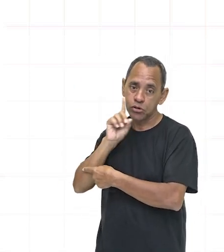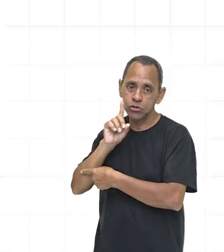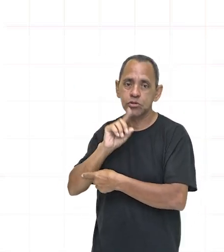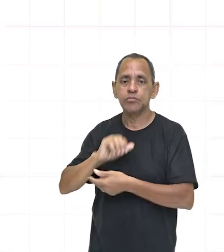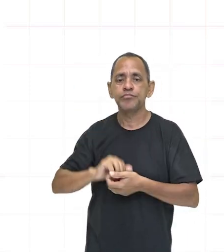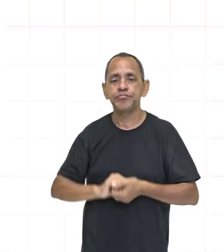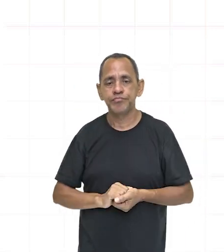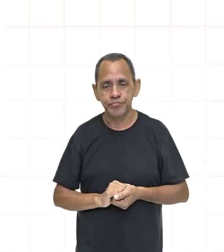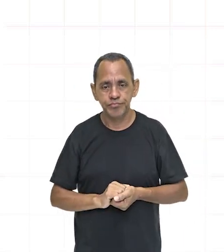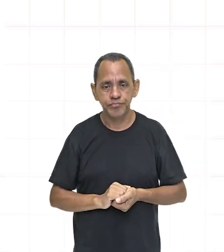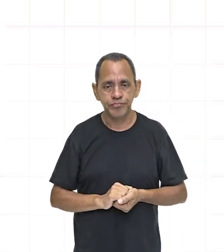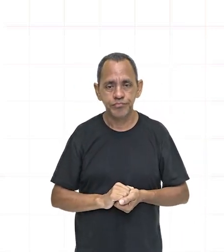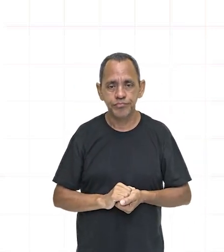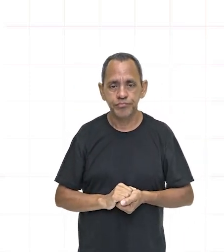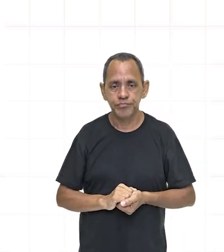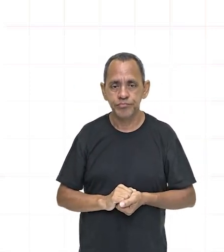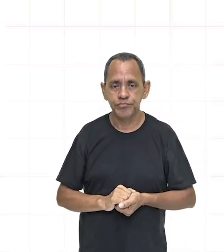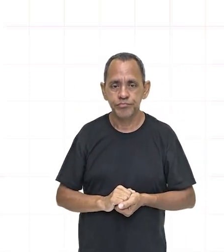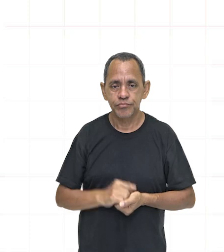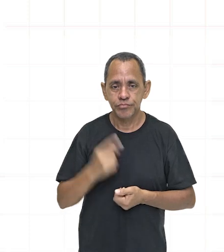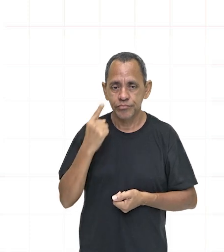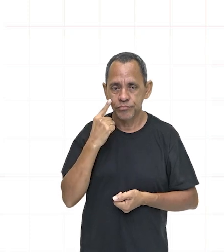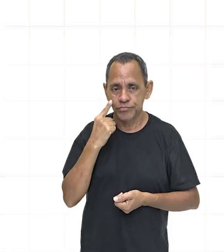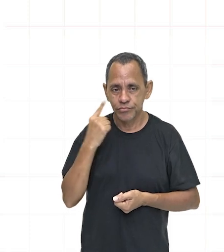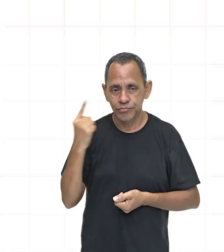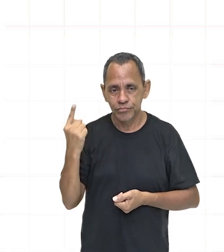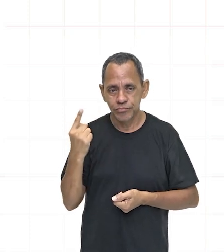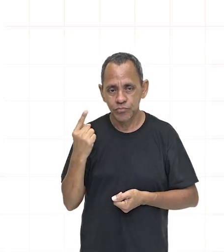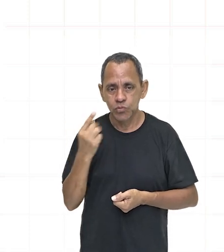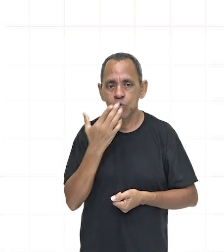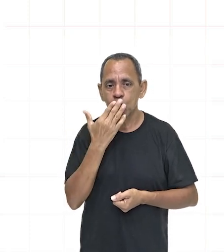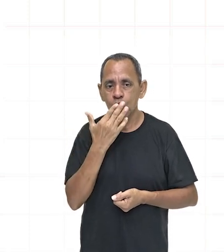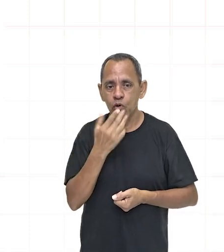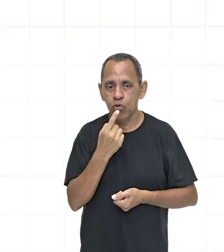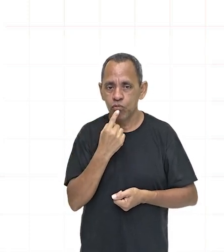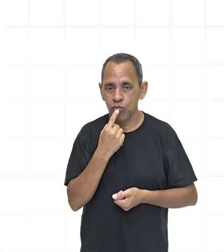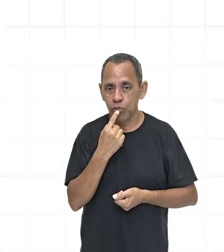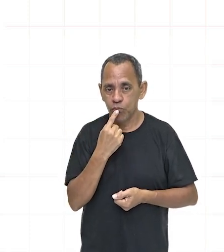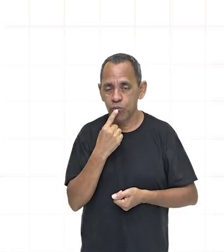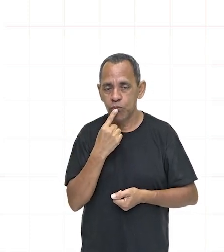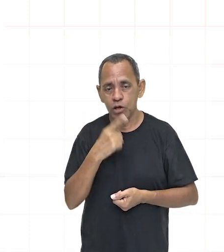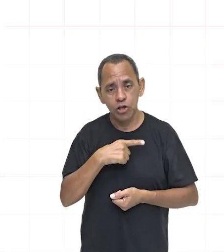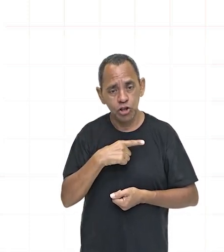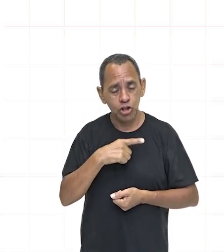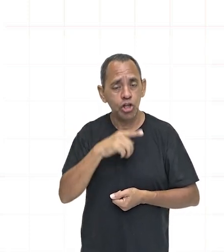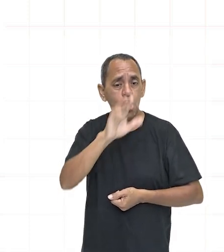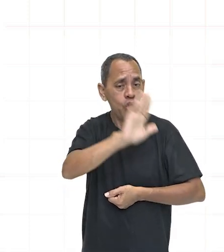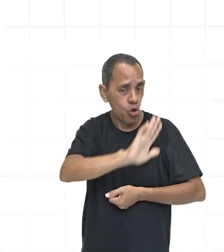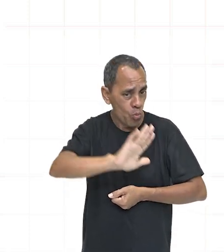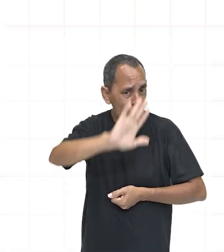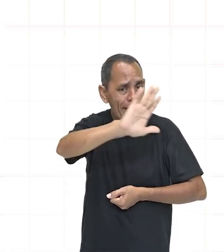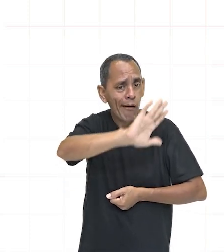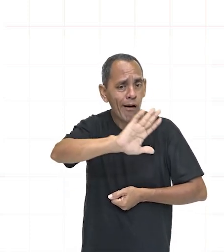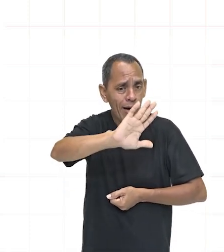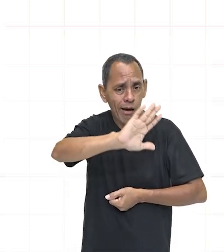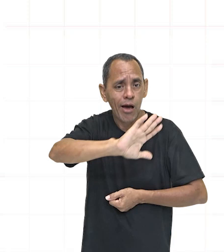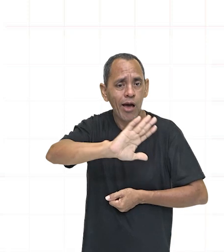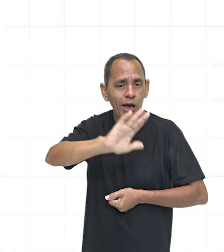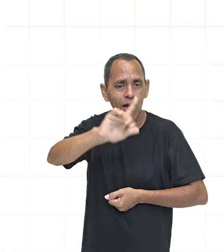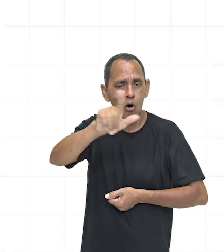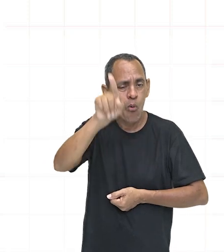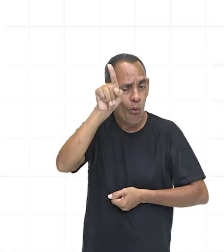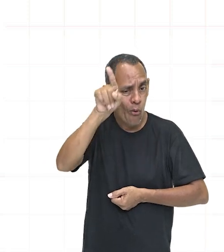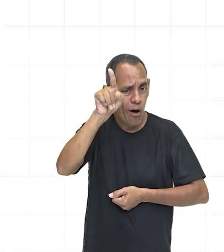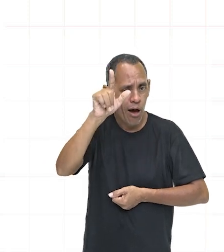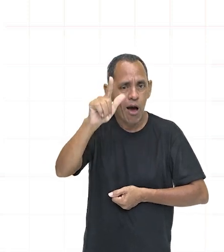Olha só, neste mapa nós estamos vendo, né, somente uma região aí, no caso a Alemanha, né, que é um país